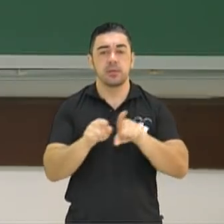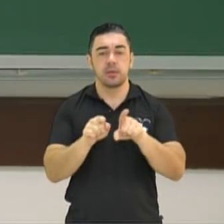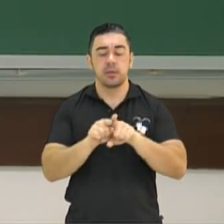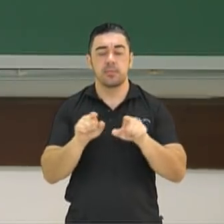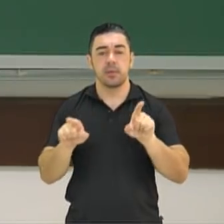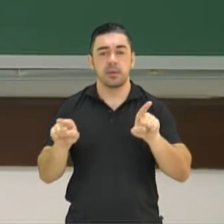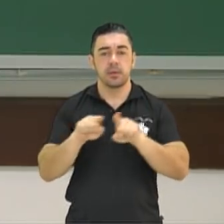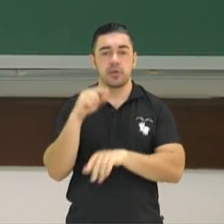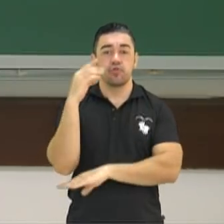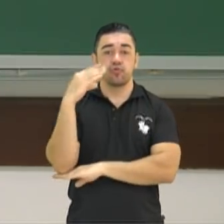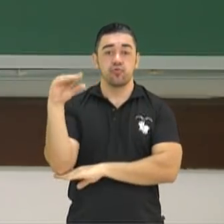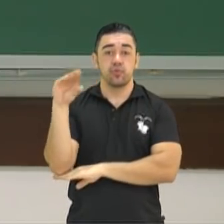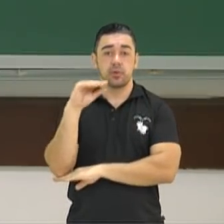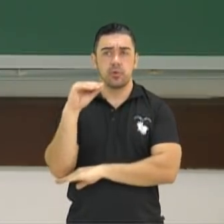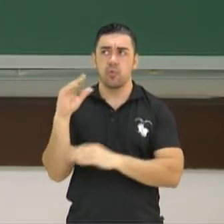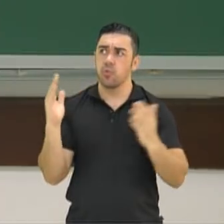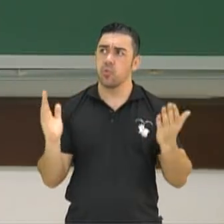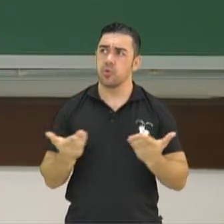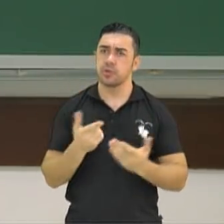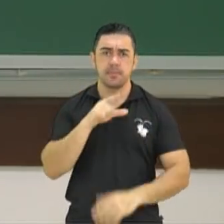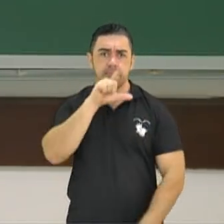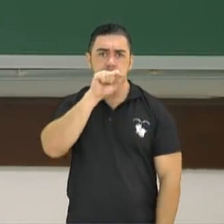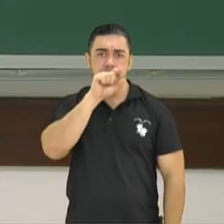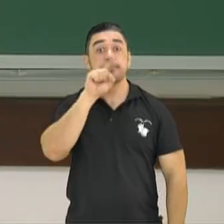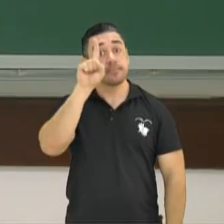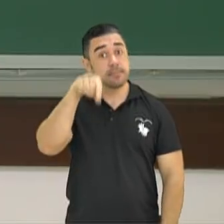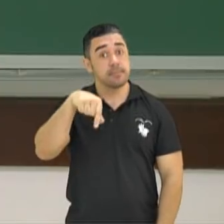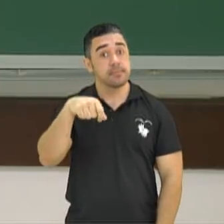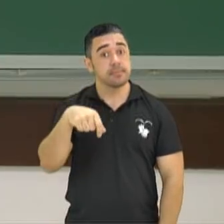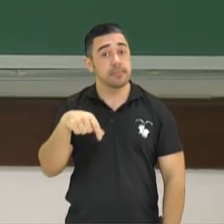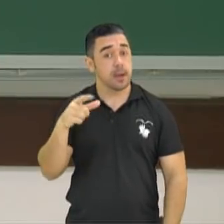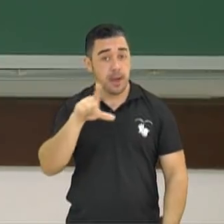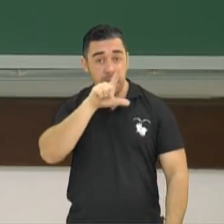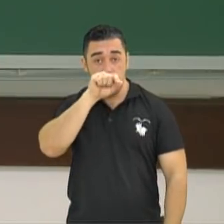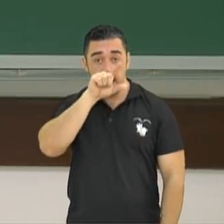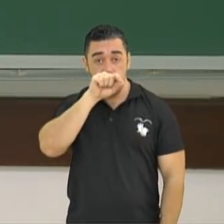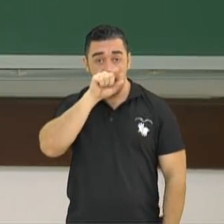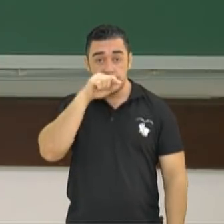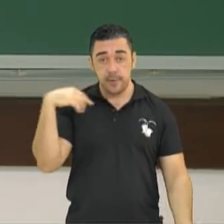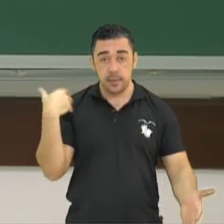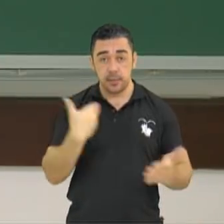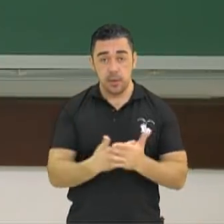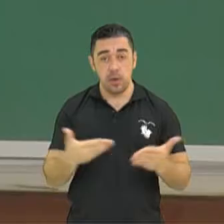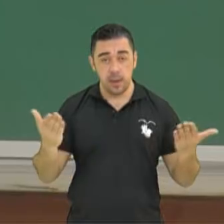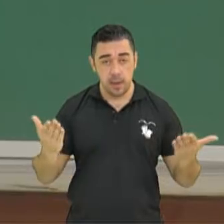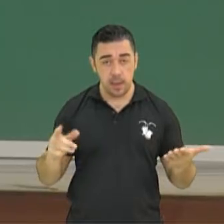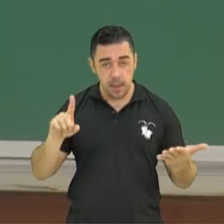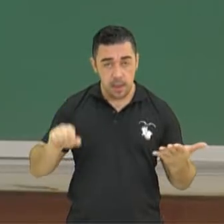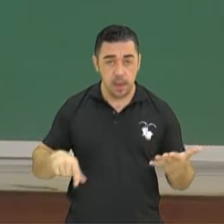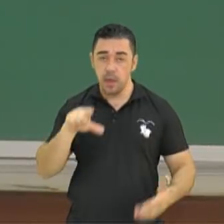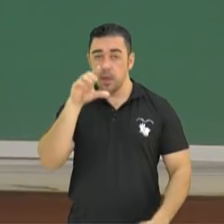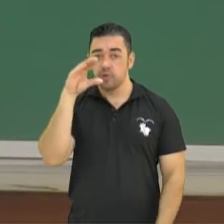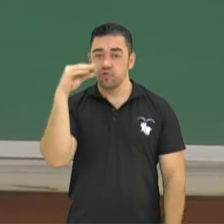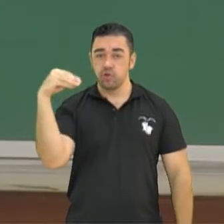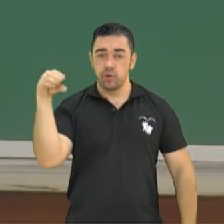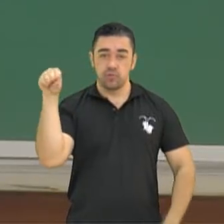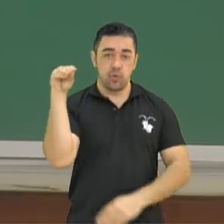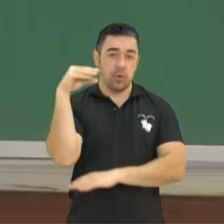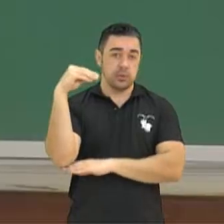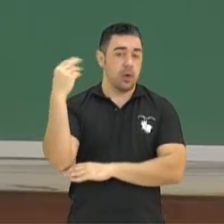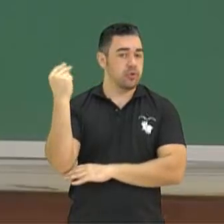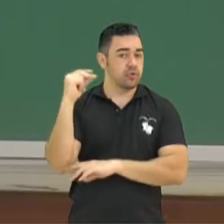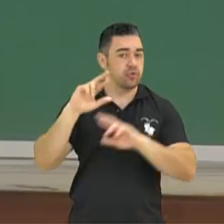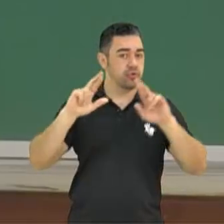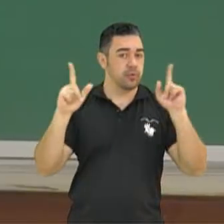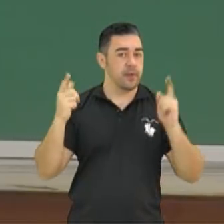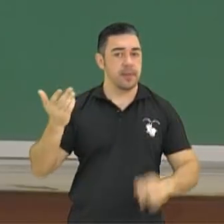Nossa, professora, está dizendo aqui que hoje o dinossauro é ave. Isso mesmo, né? As aves, né, de hoje em dia são dinossauros. Diferentes daqueles